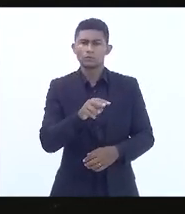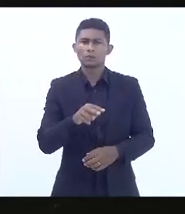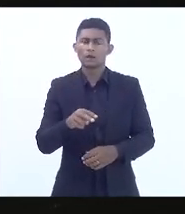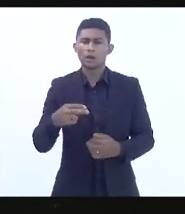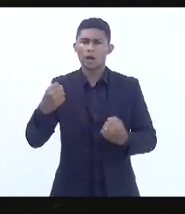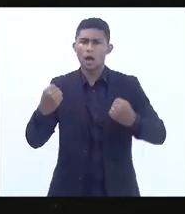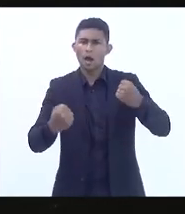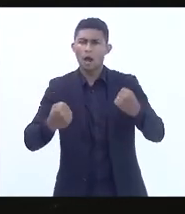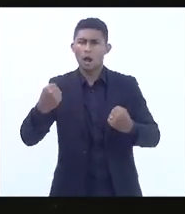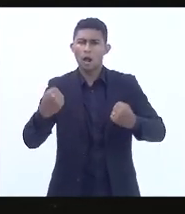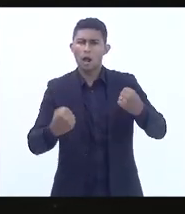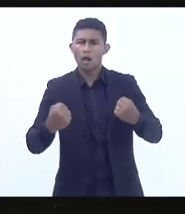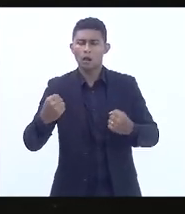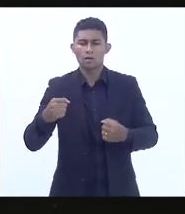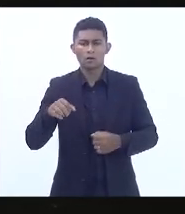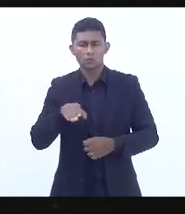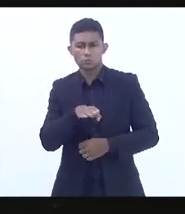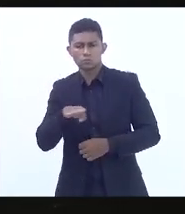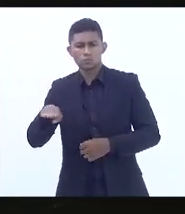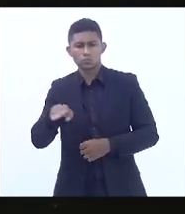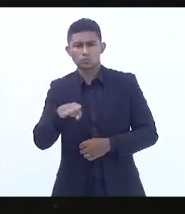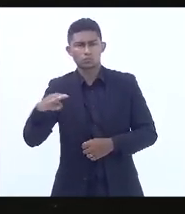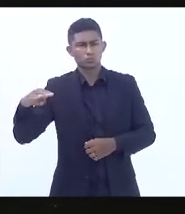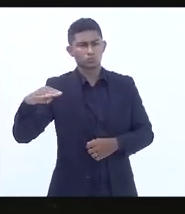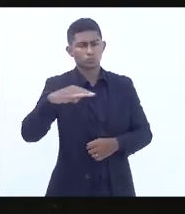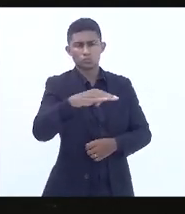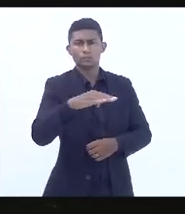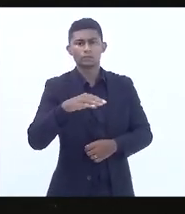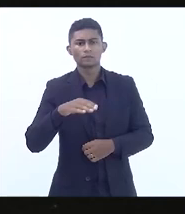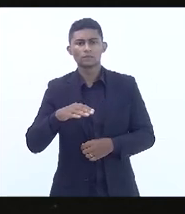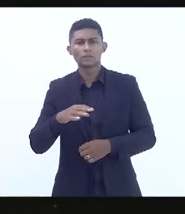veículo Compass de cor preta,